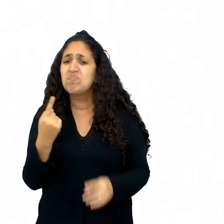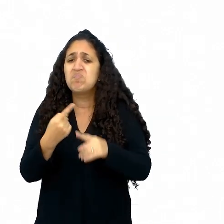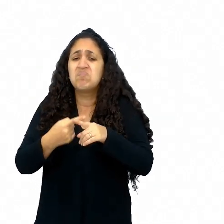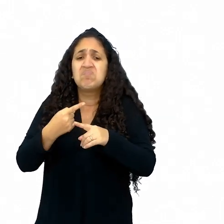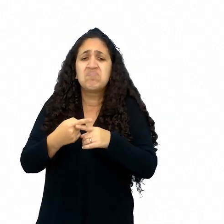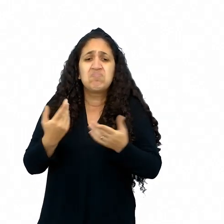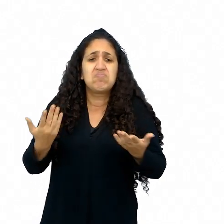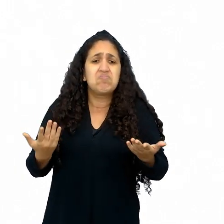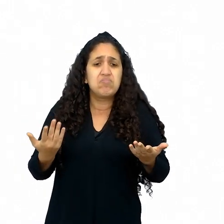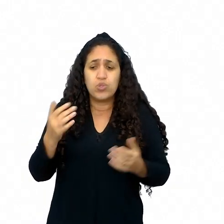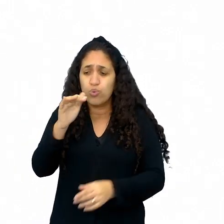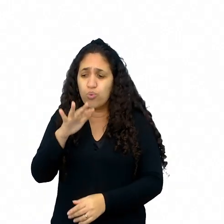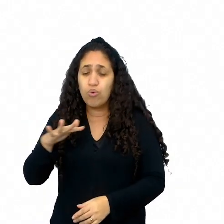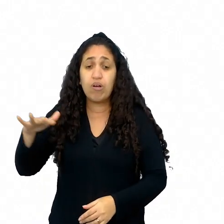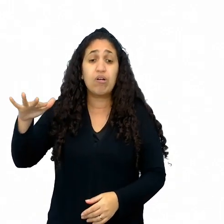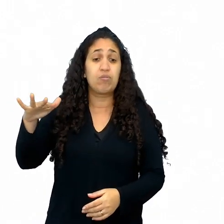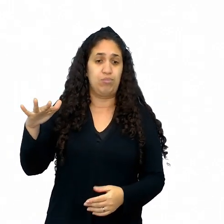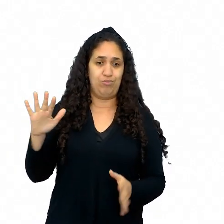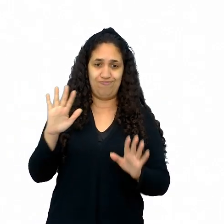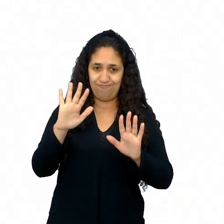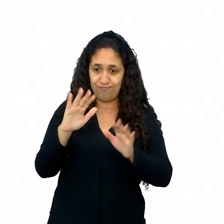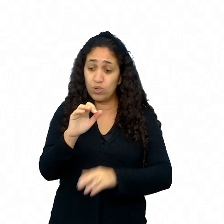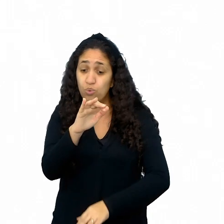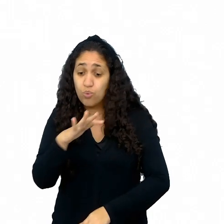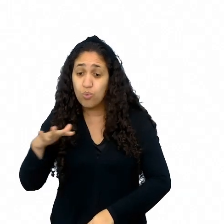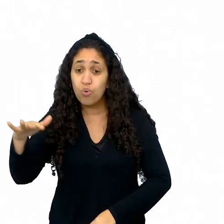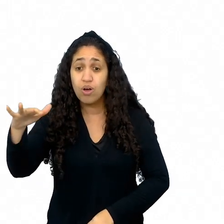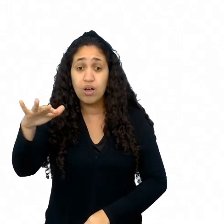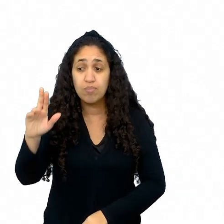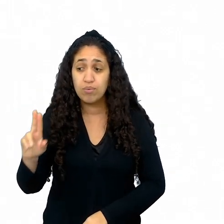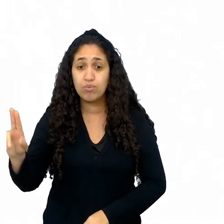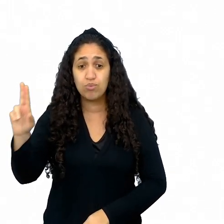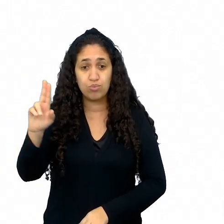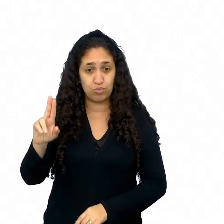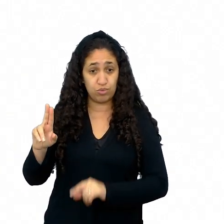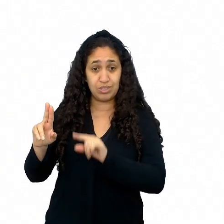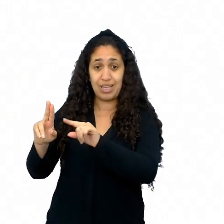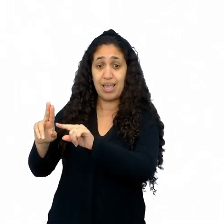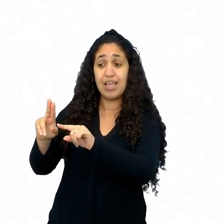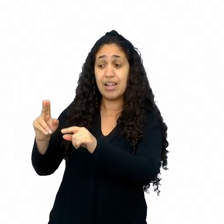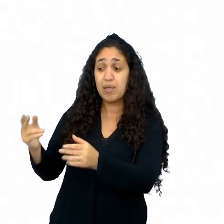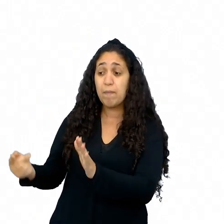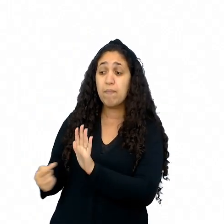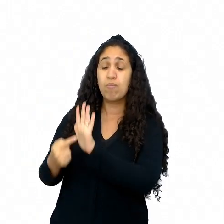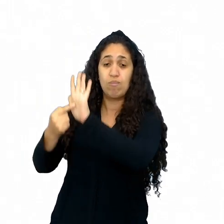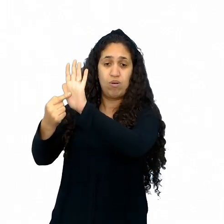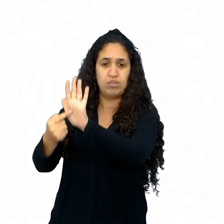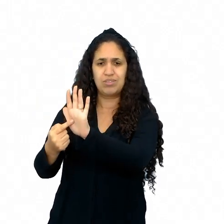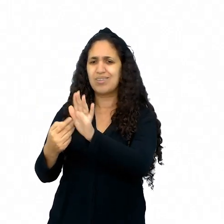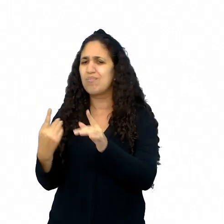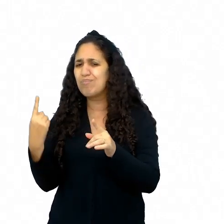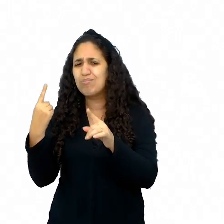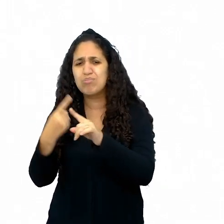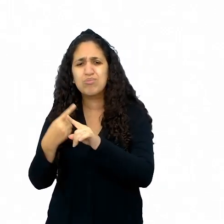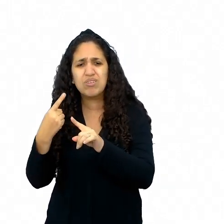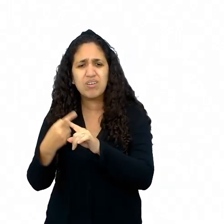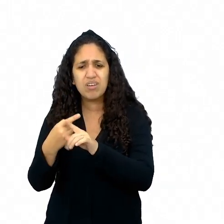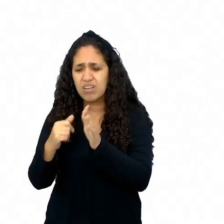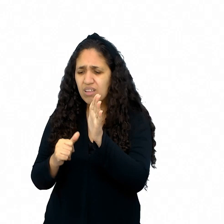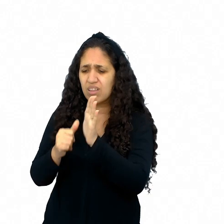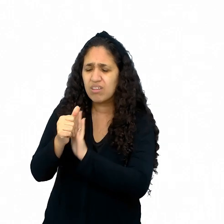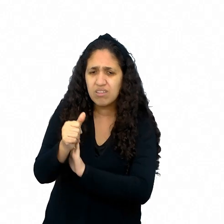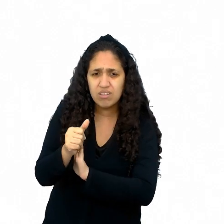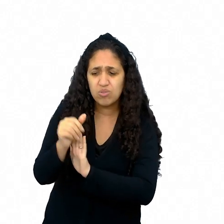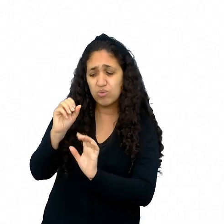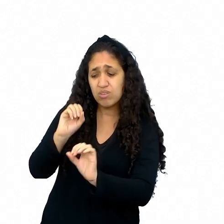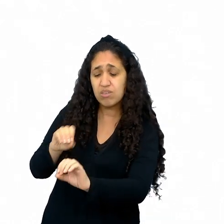de atuação? Não é? Porque o campo de atuação nos diz exatamente por que ensinamos esse gênero